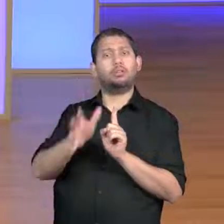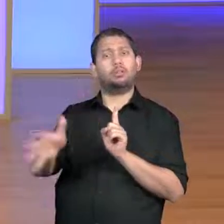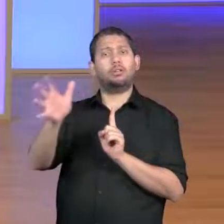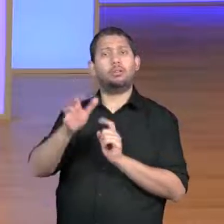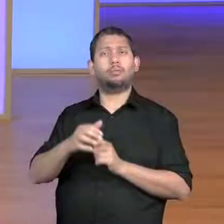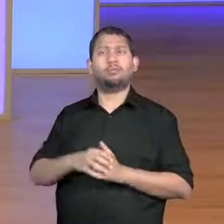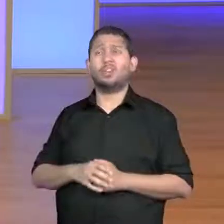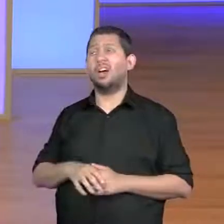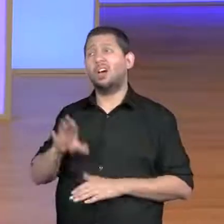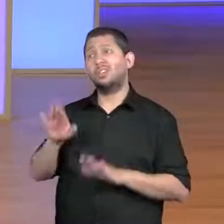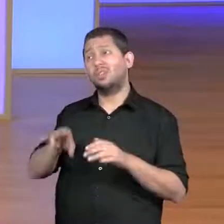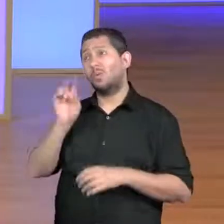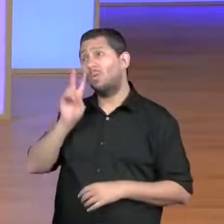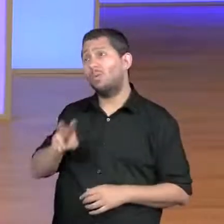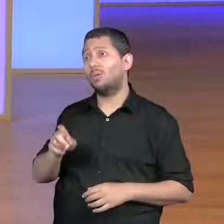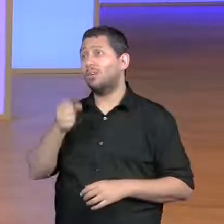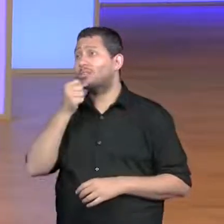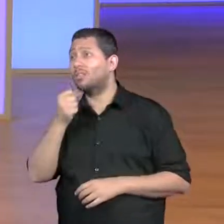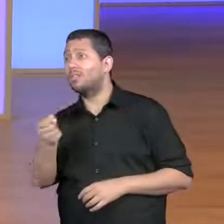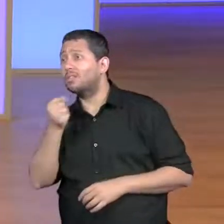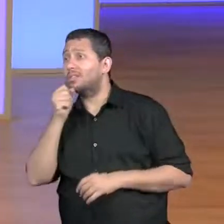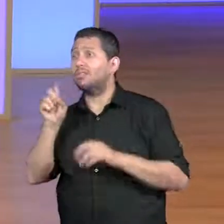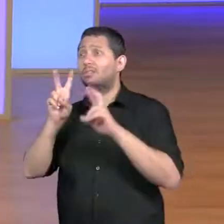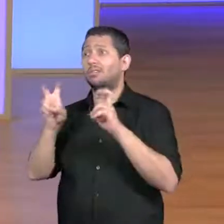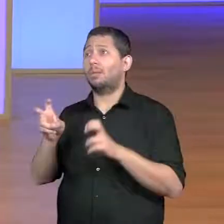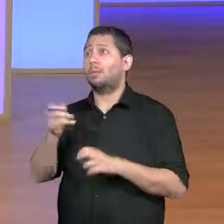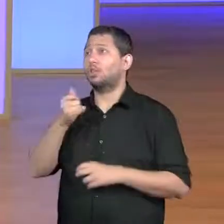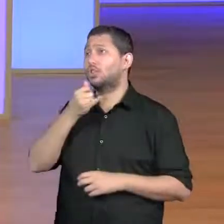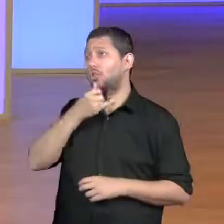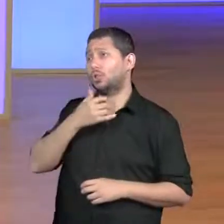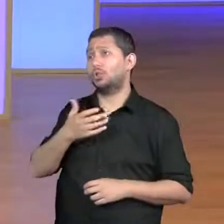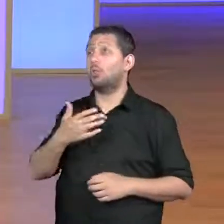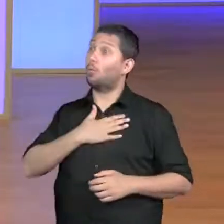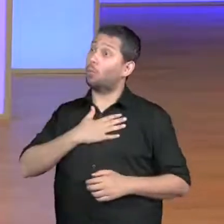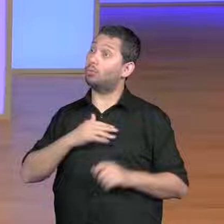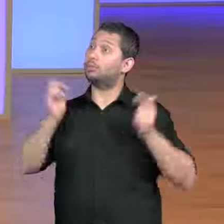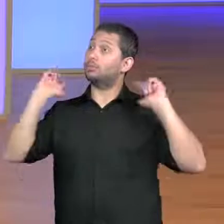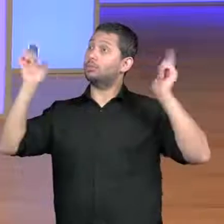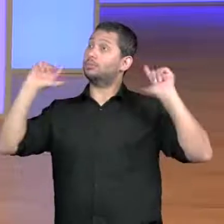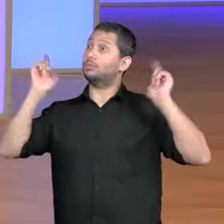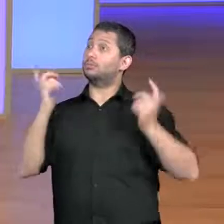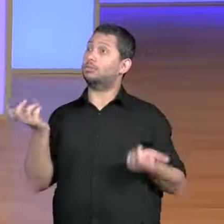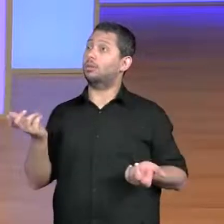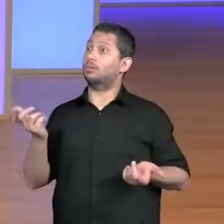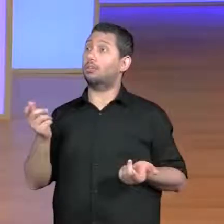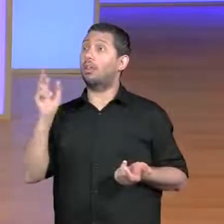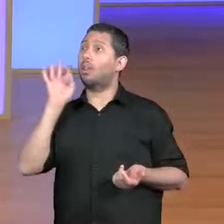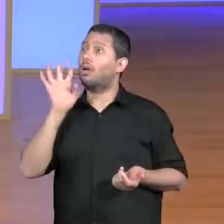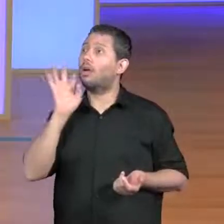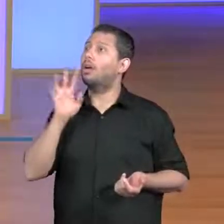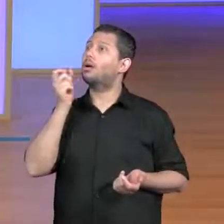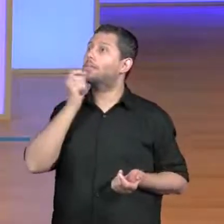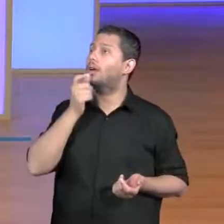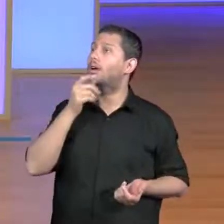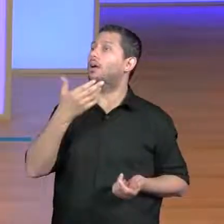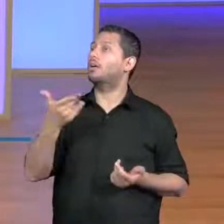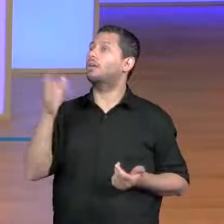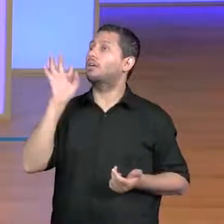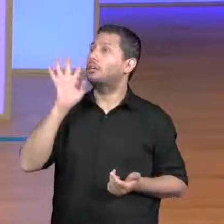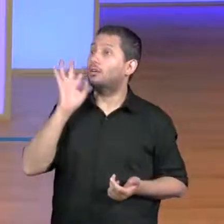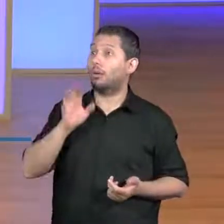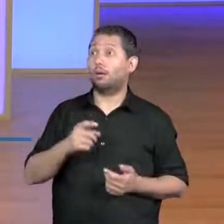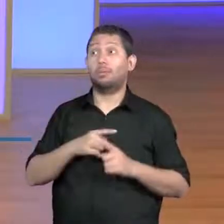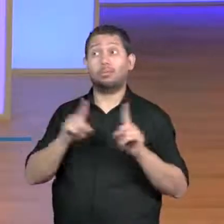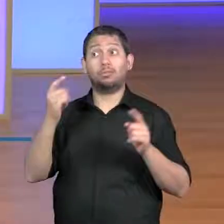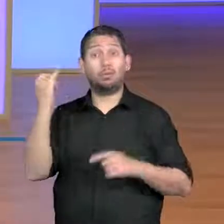eu prefiro umas entrevistas um pouco mais descontraídas. Mais leves. Mas é muito importante por causa